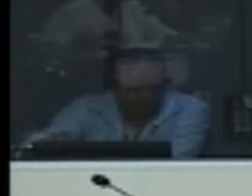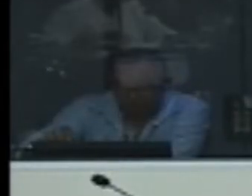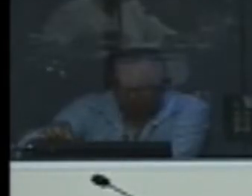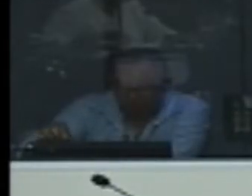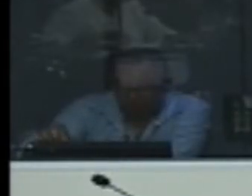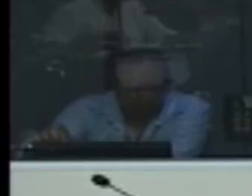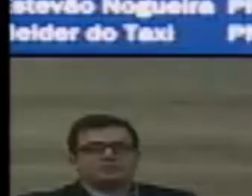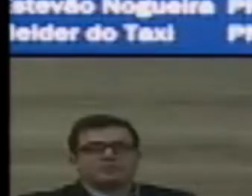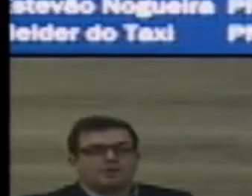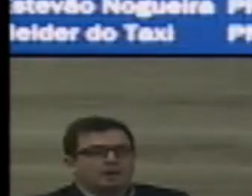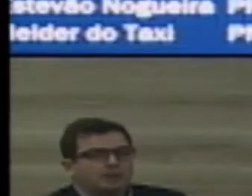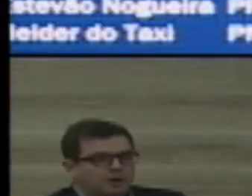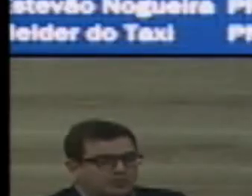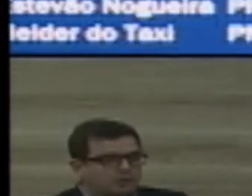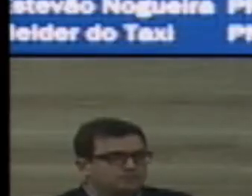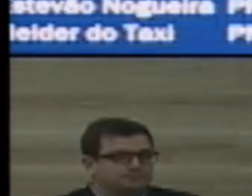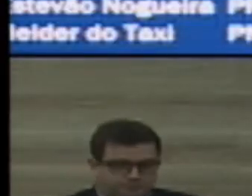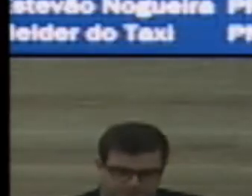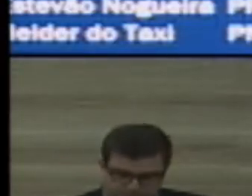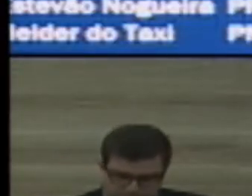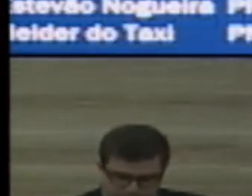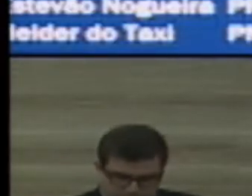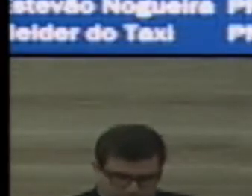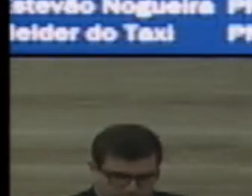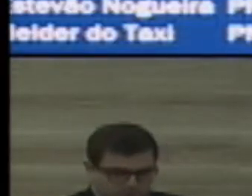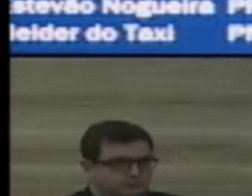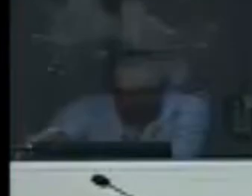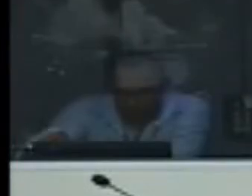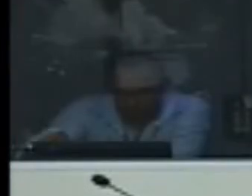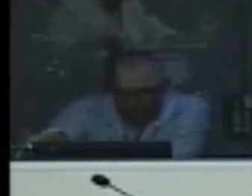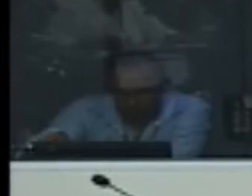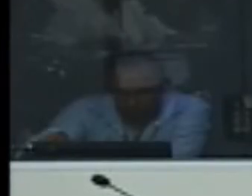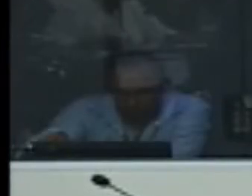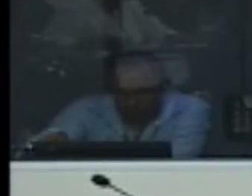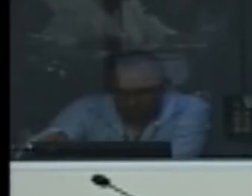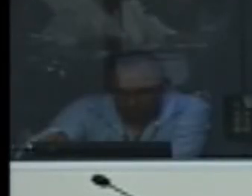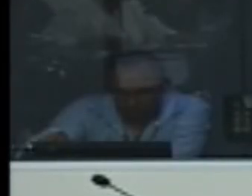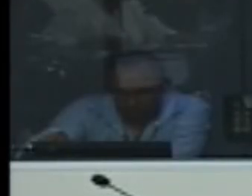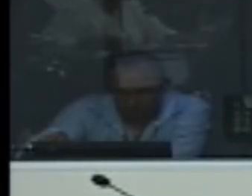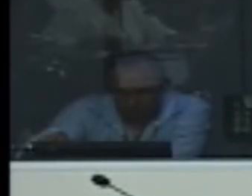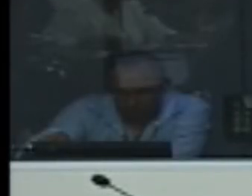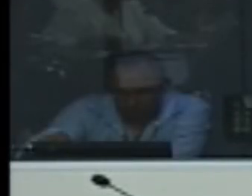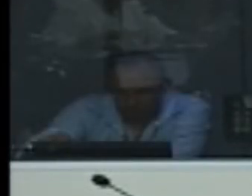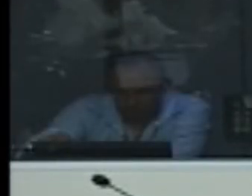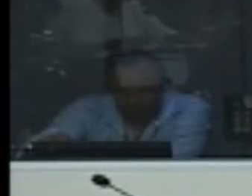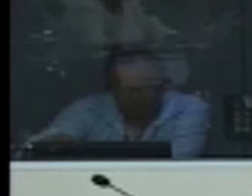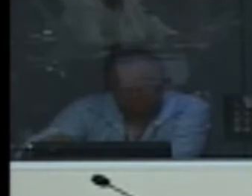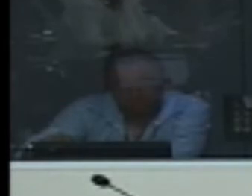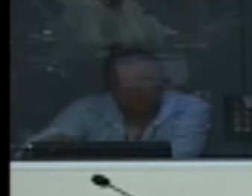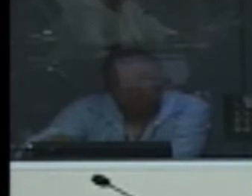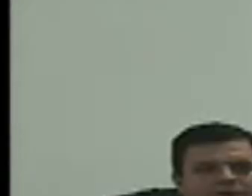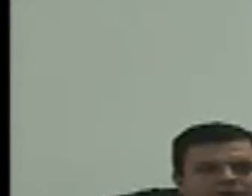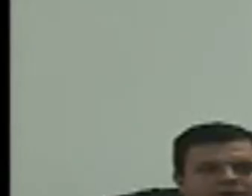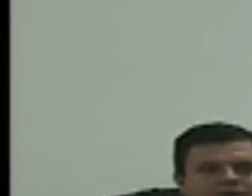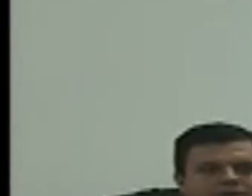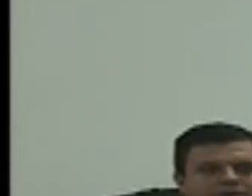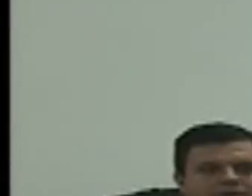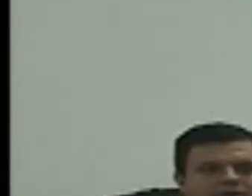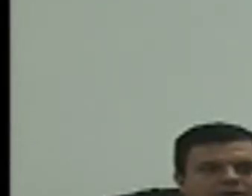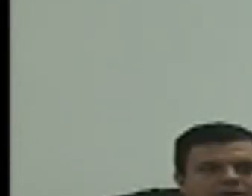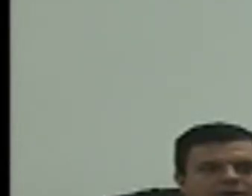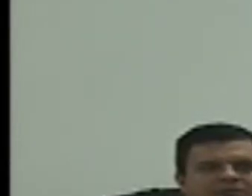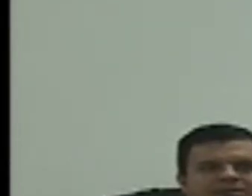ementa, a leitura da ementa, o número e o autor. Cleiton. Sim, presidente. Carolina. Sim, presidente. Lu.